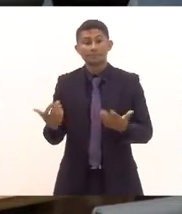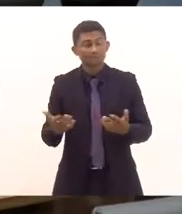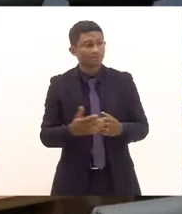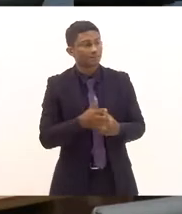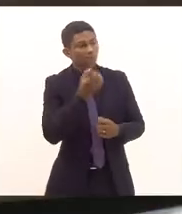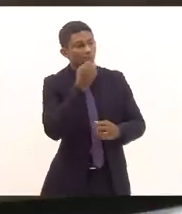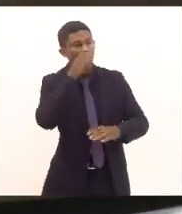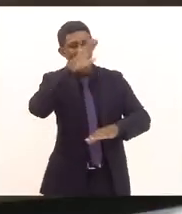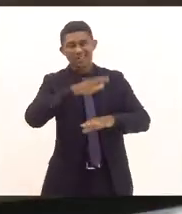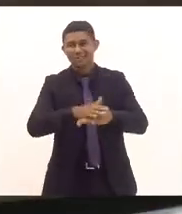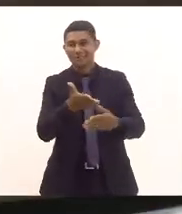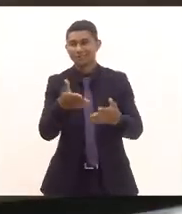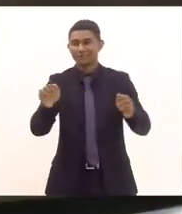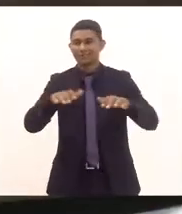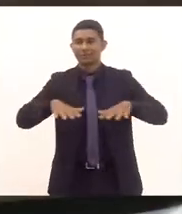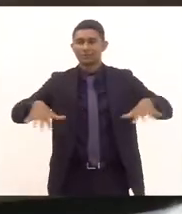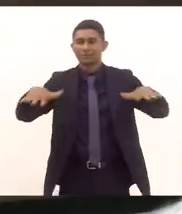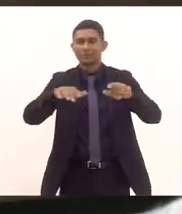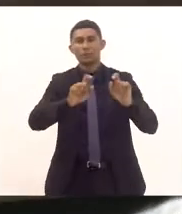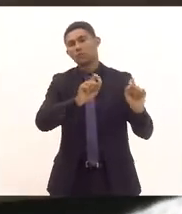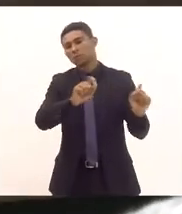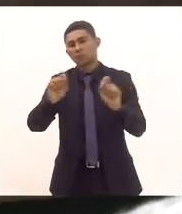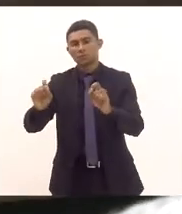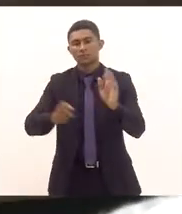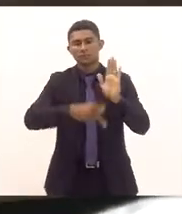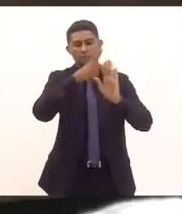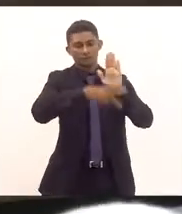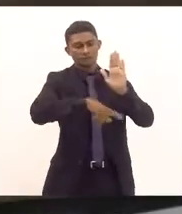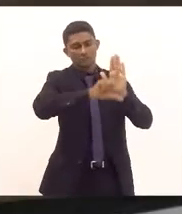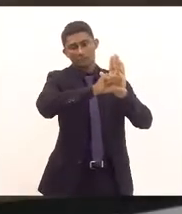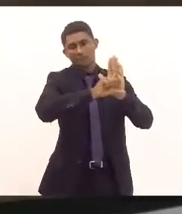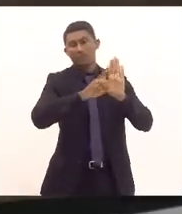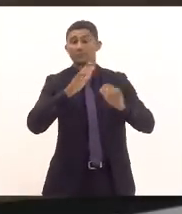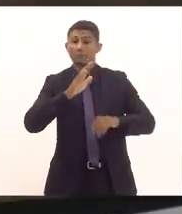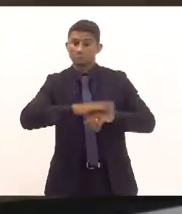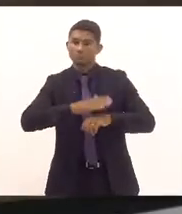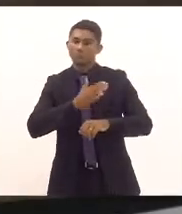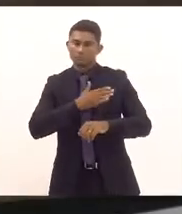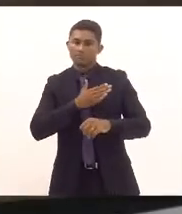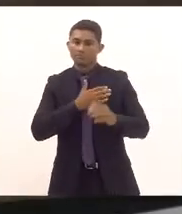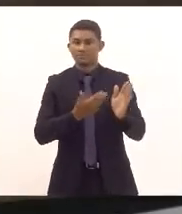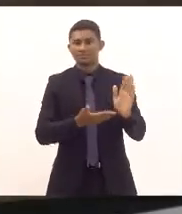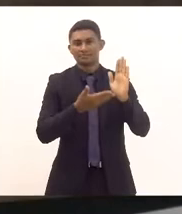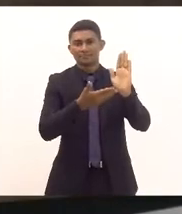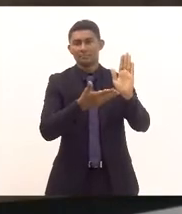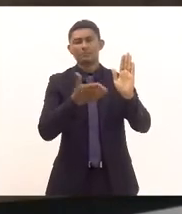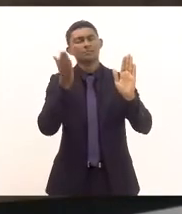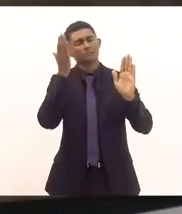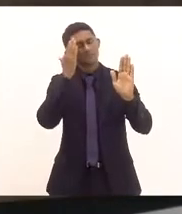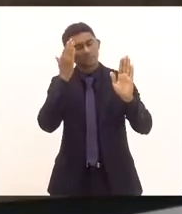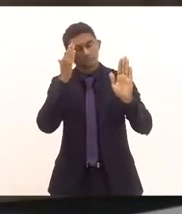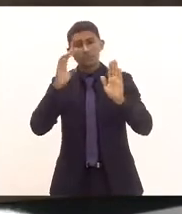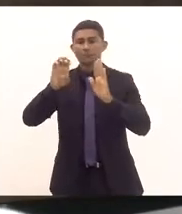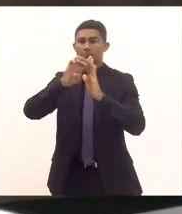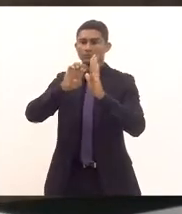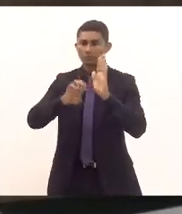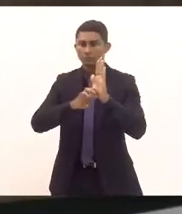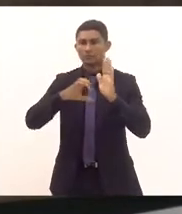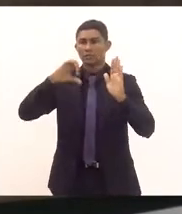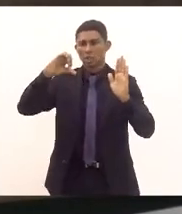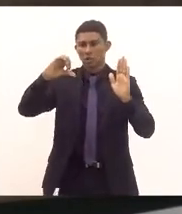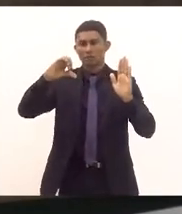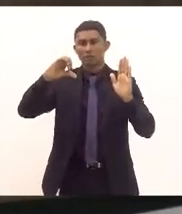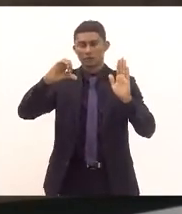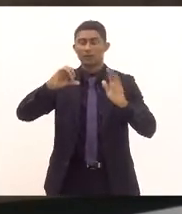Presidente Boa tarde a todos é para tratar sobre o projeto de minha autoria eu sei que tem nove emendas sendo